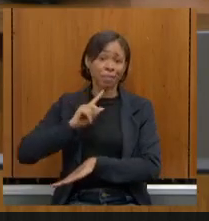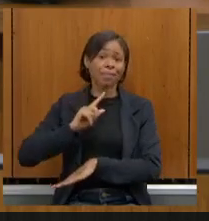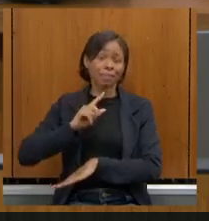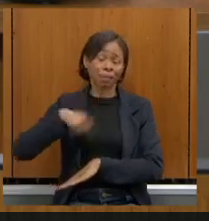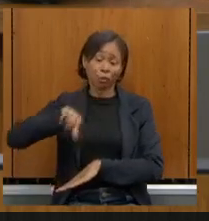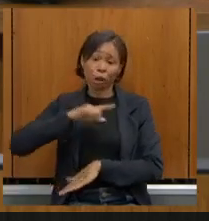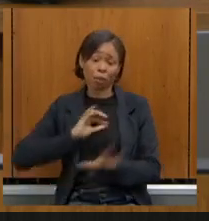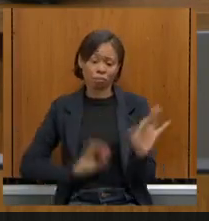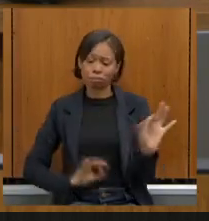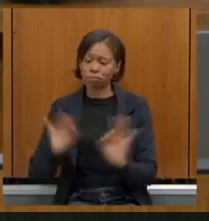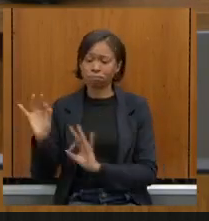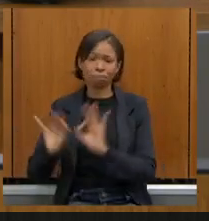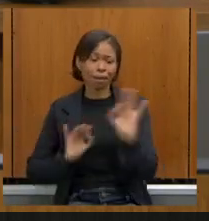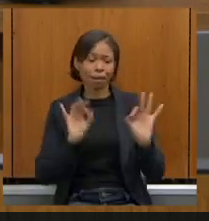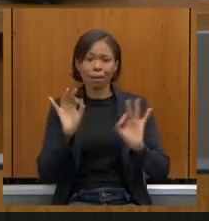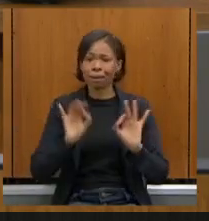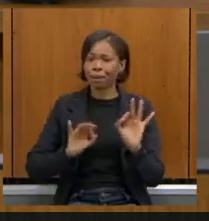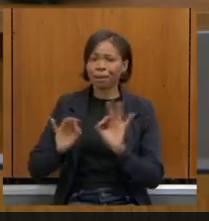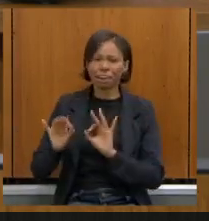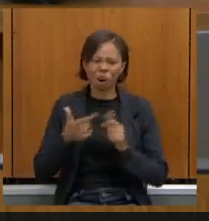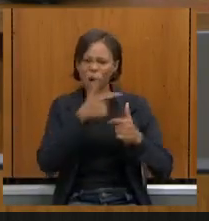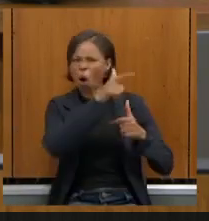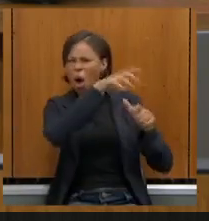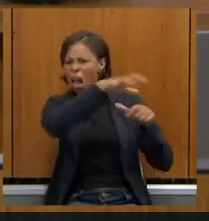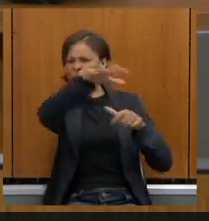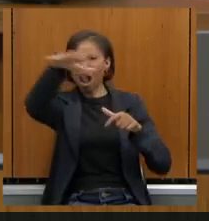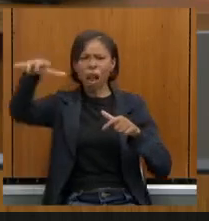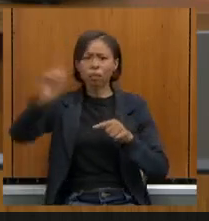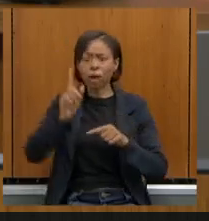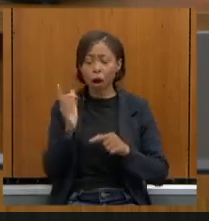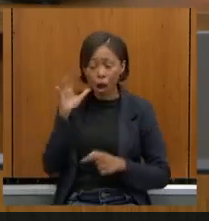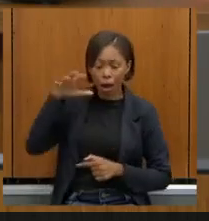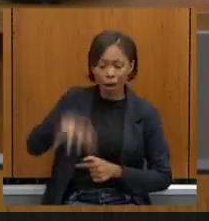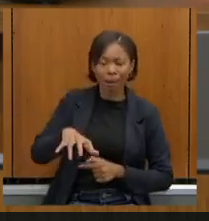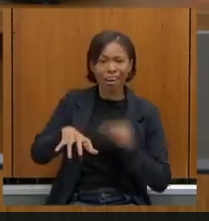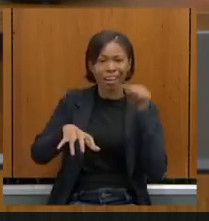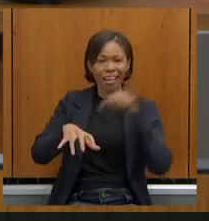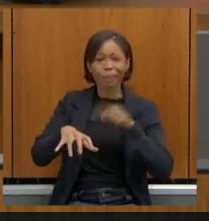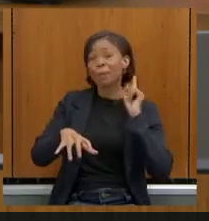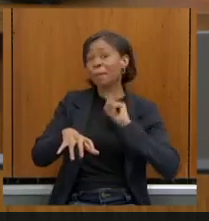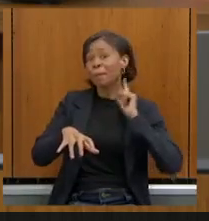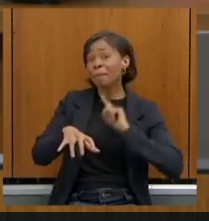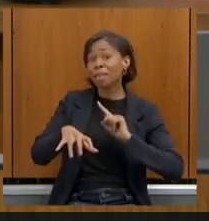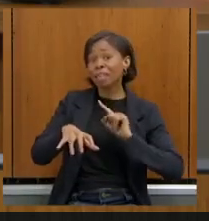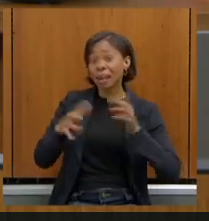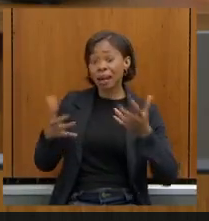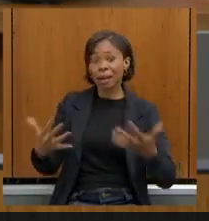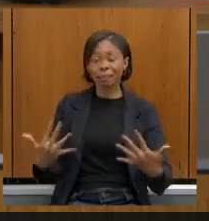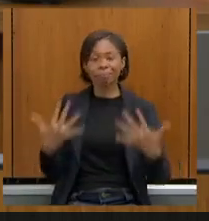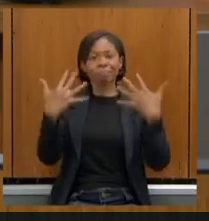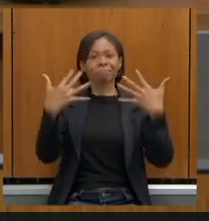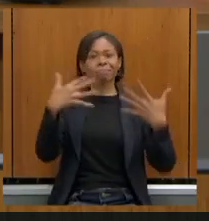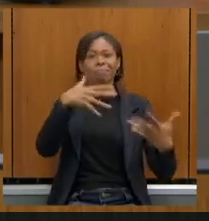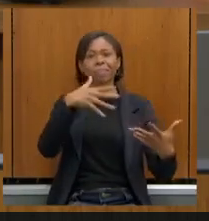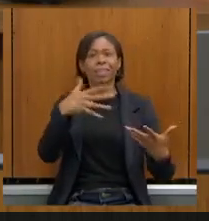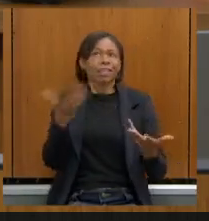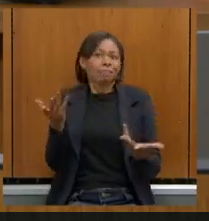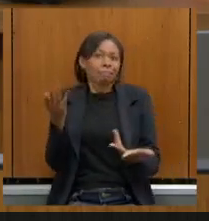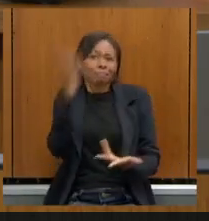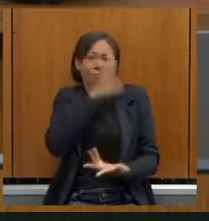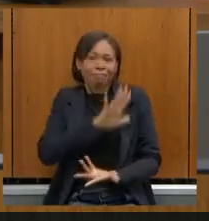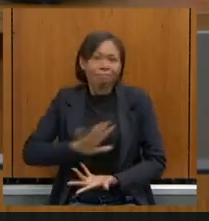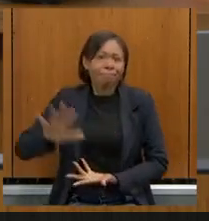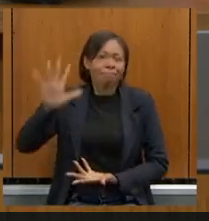e tirando o protagonismo de outros, e colocando Minas no cenário nacional e internacional. Esse é o projeto que leva, esse é o